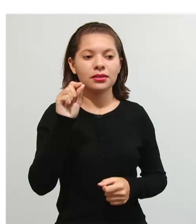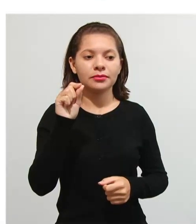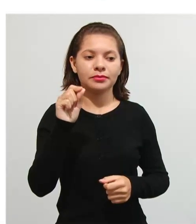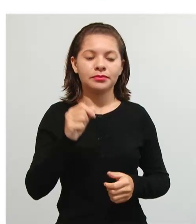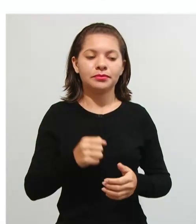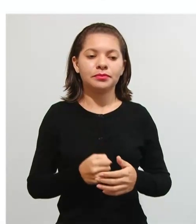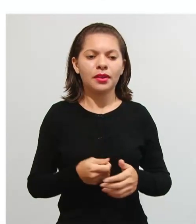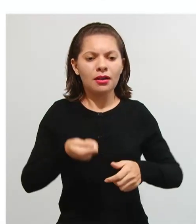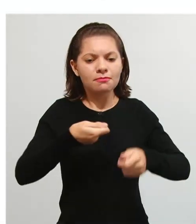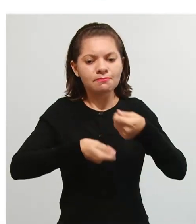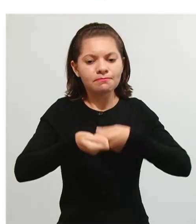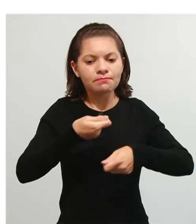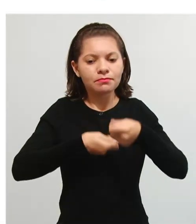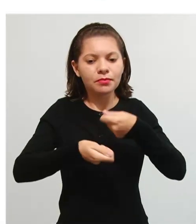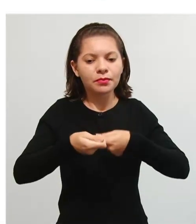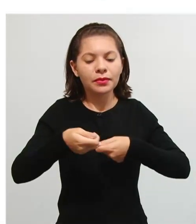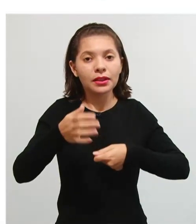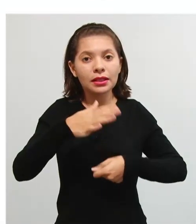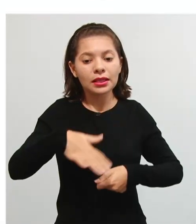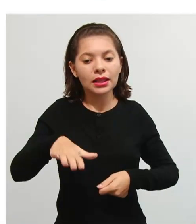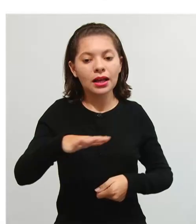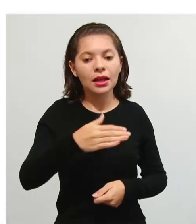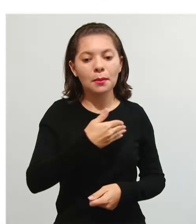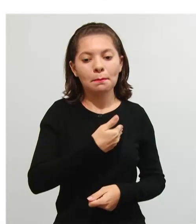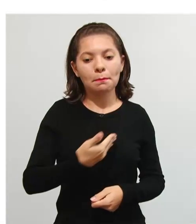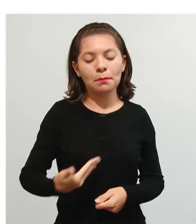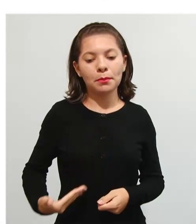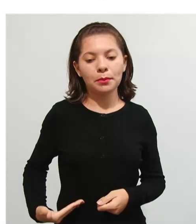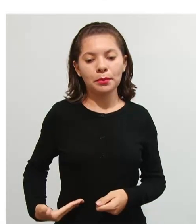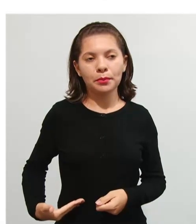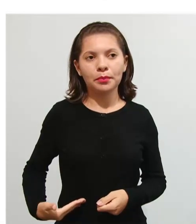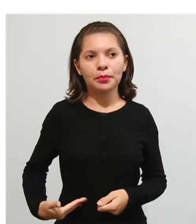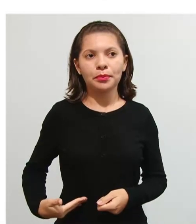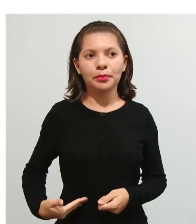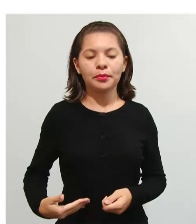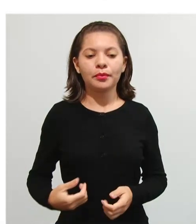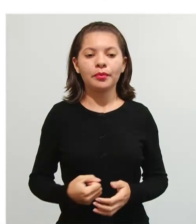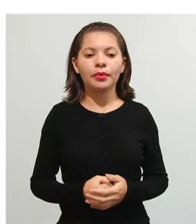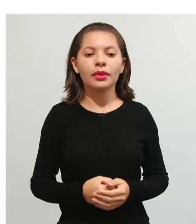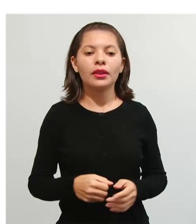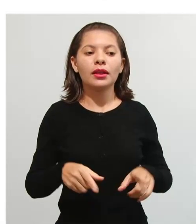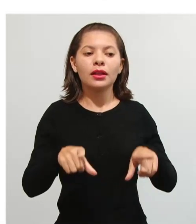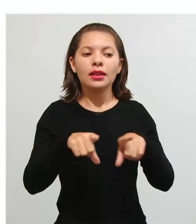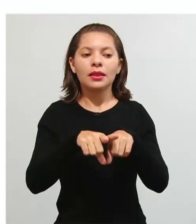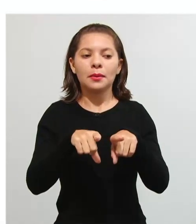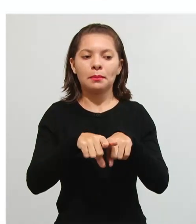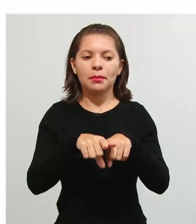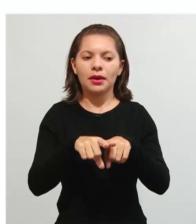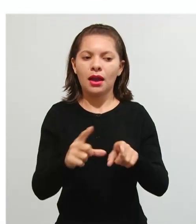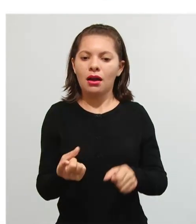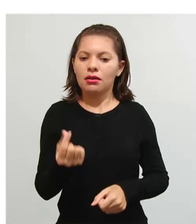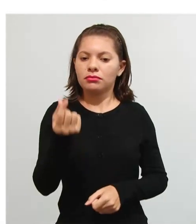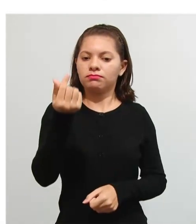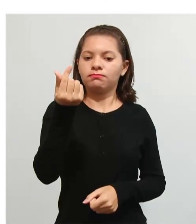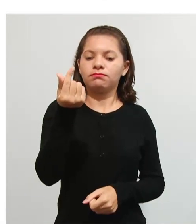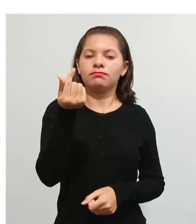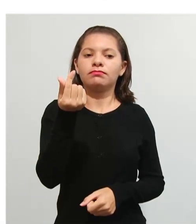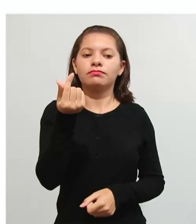reforma administrativa no setor público, né? A questão da média salarial,